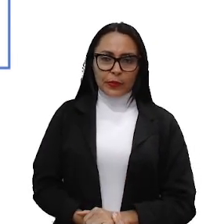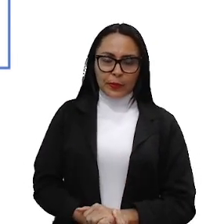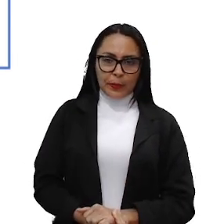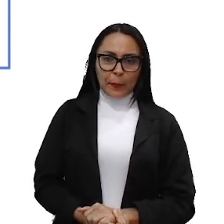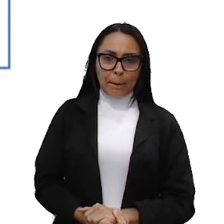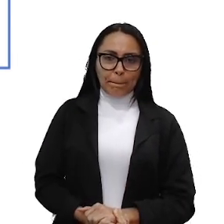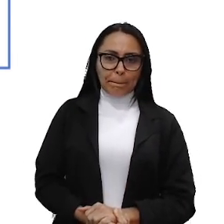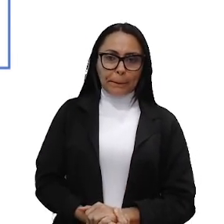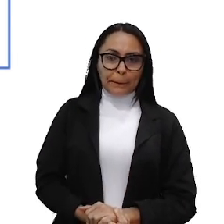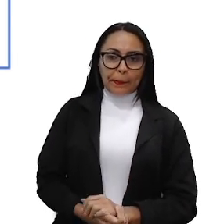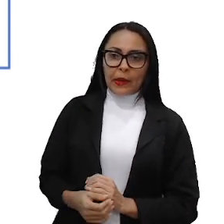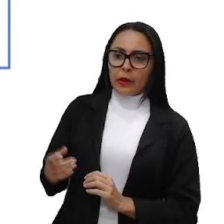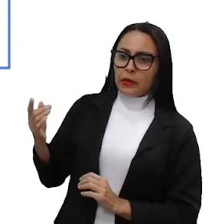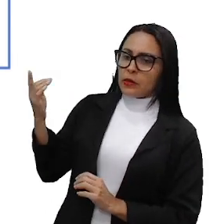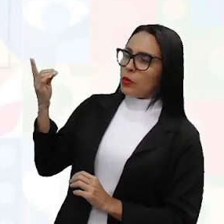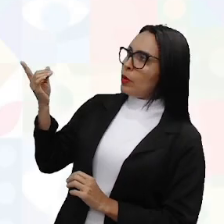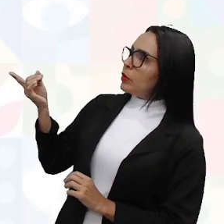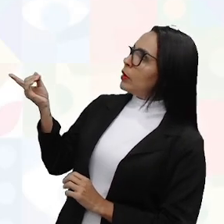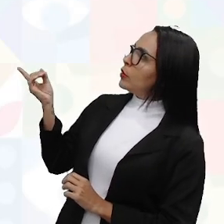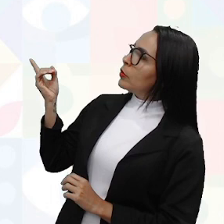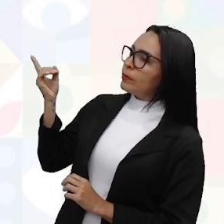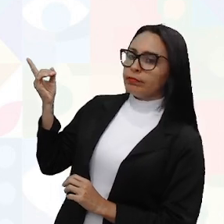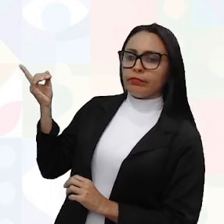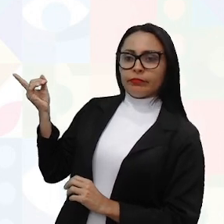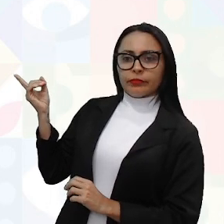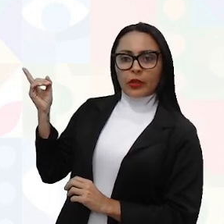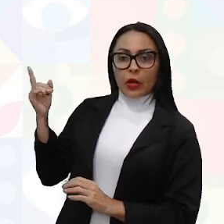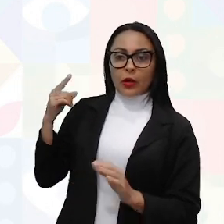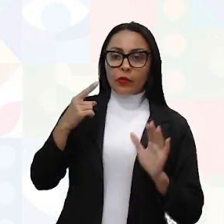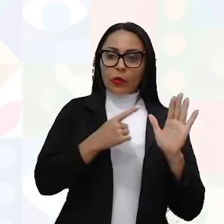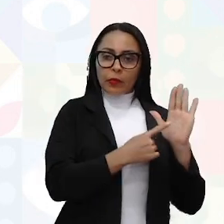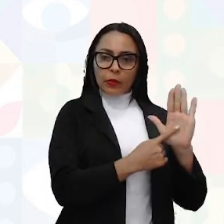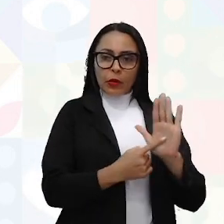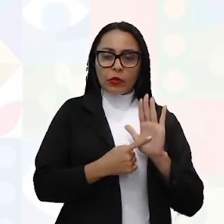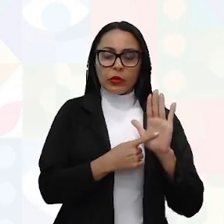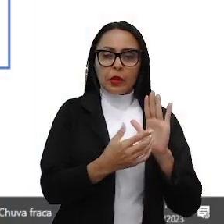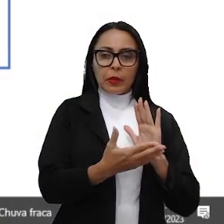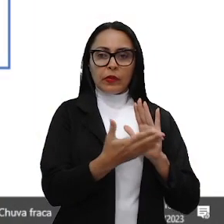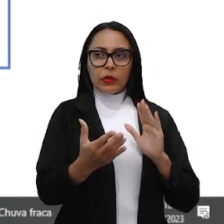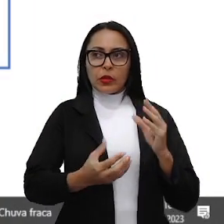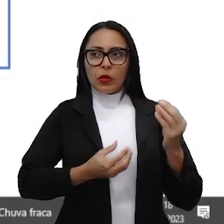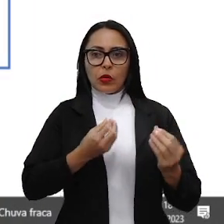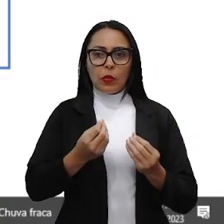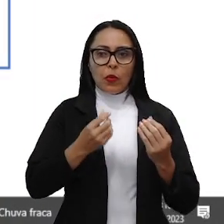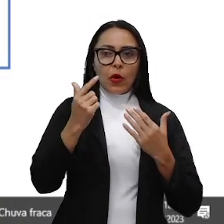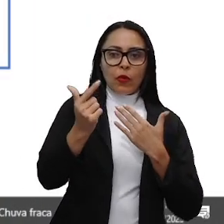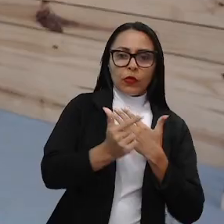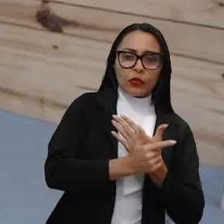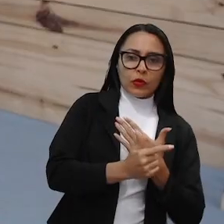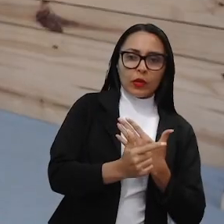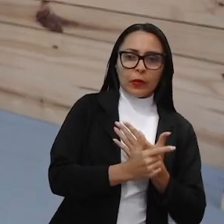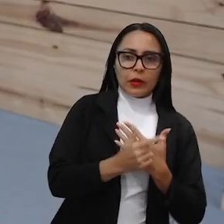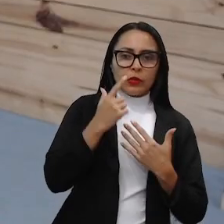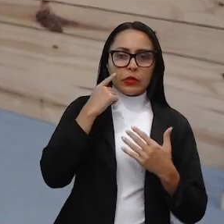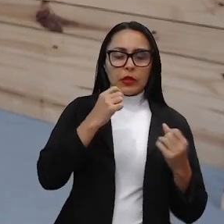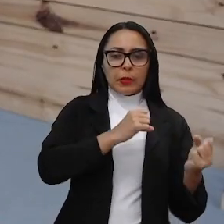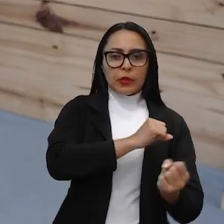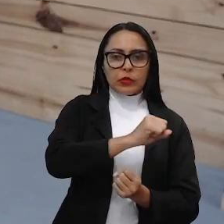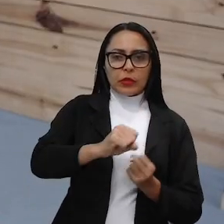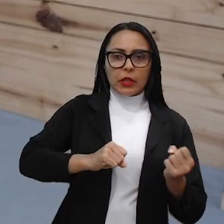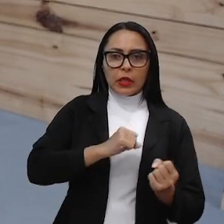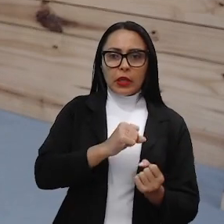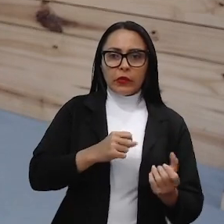E aqui nesse quadro, eu vou tentar mostrar para vocês como é que é o funcionamento de uma cadeia sustentável,